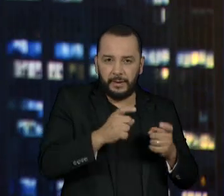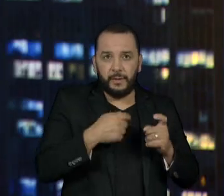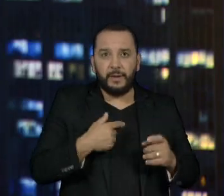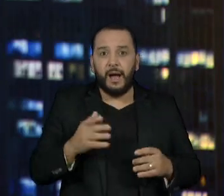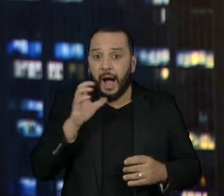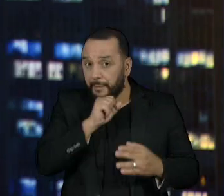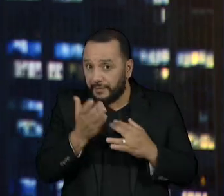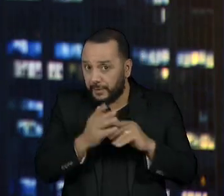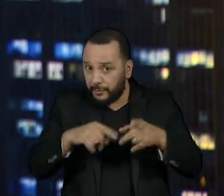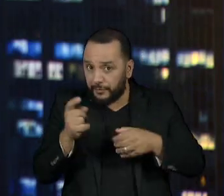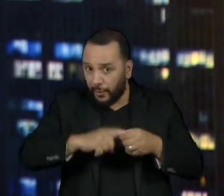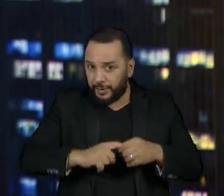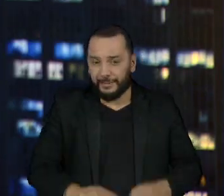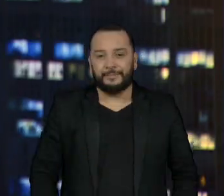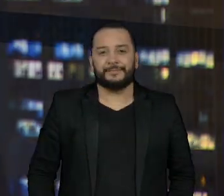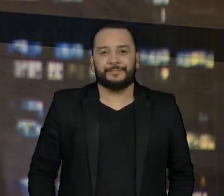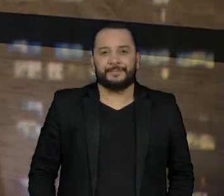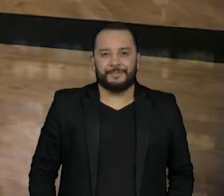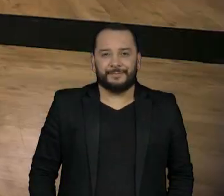rápida e a gente volta já. Tá bom.